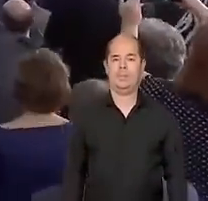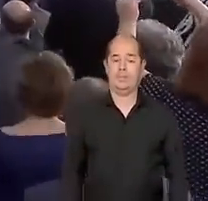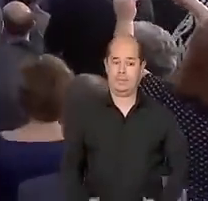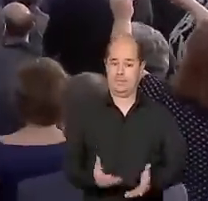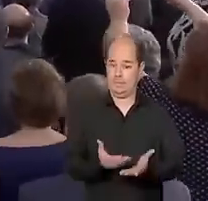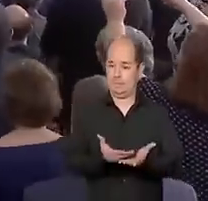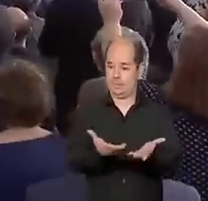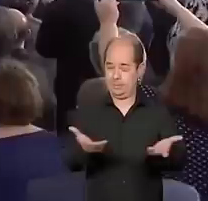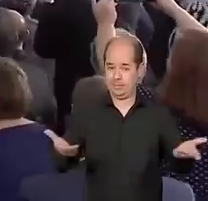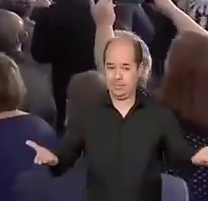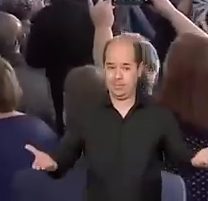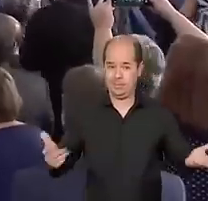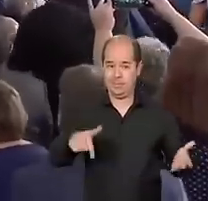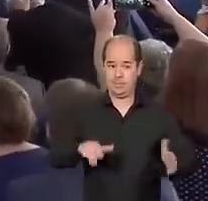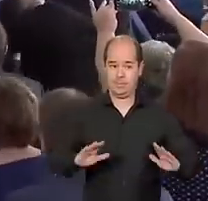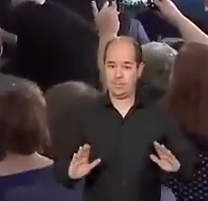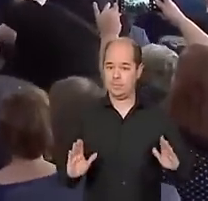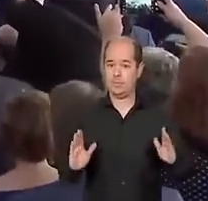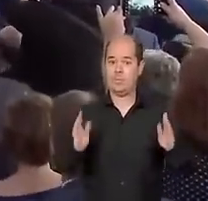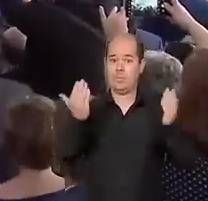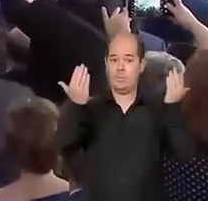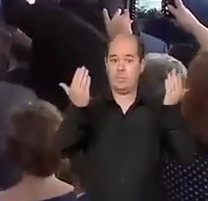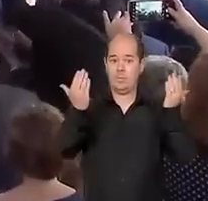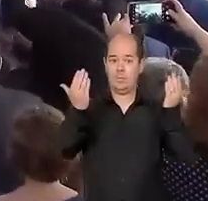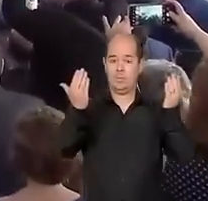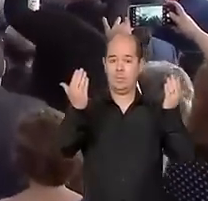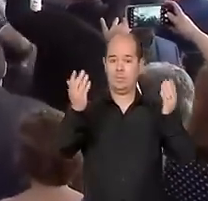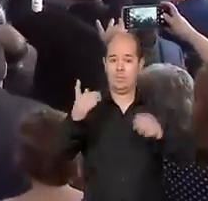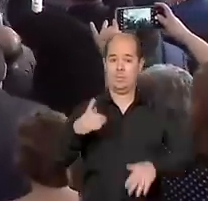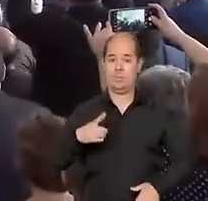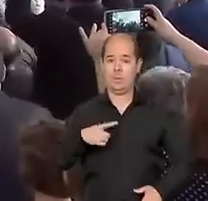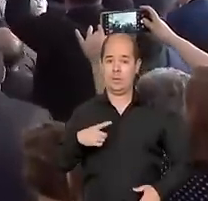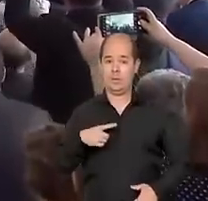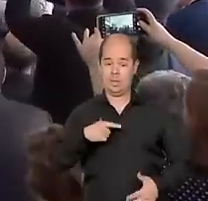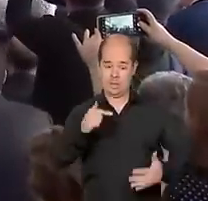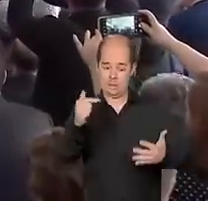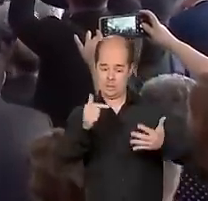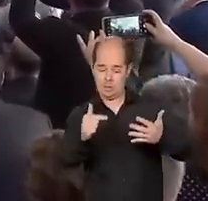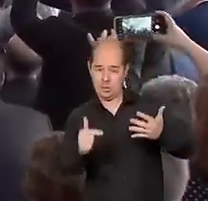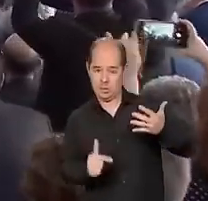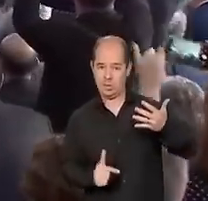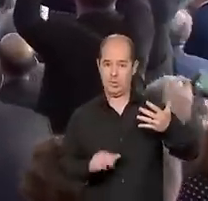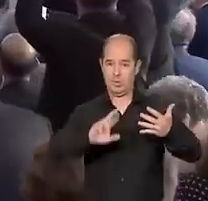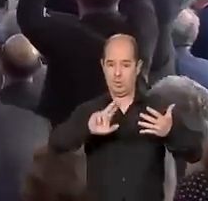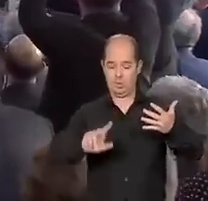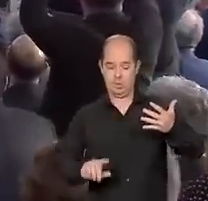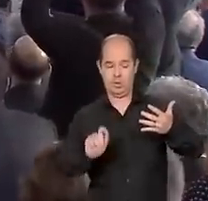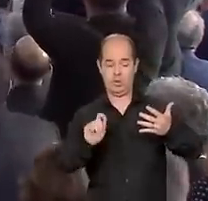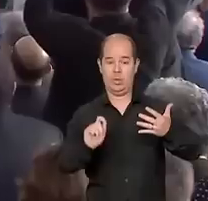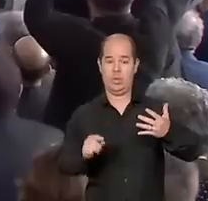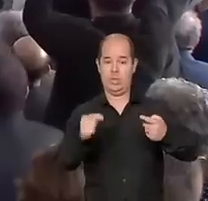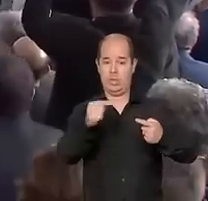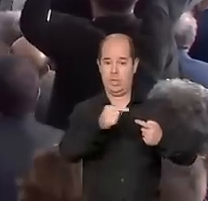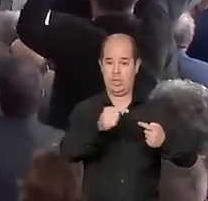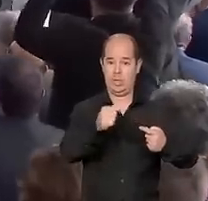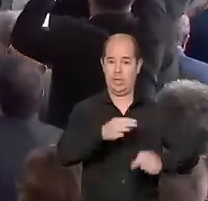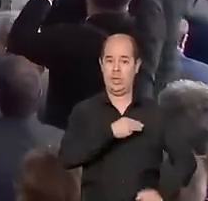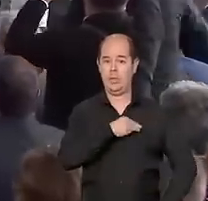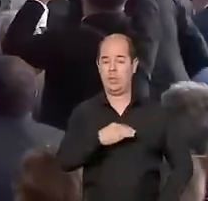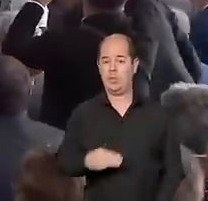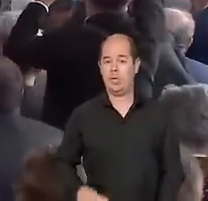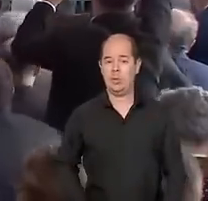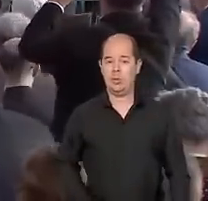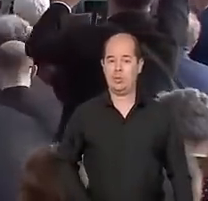Senhoras e senhores, nessa cerimônia, registra-se a presença das seguintes autoridades. Das ministras e dos ministros de